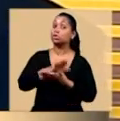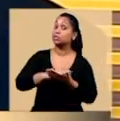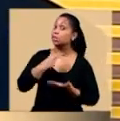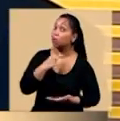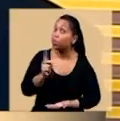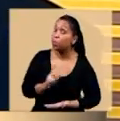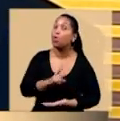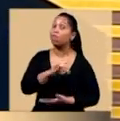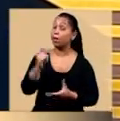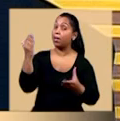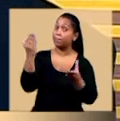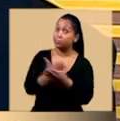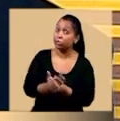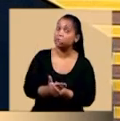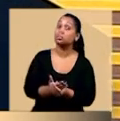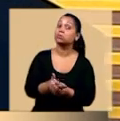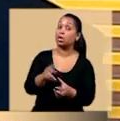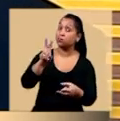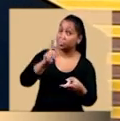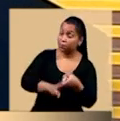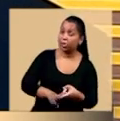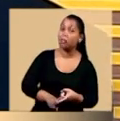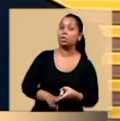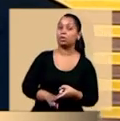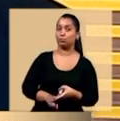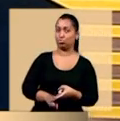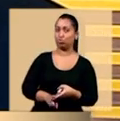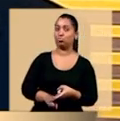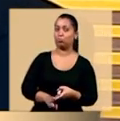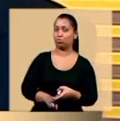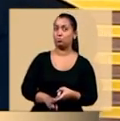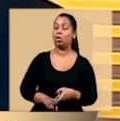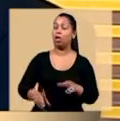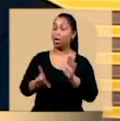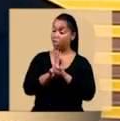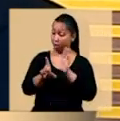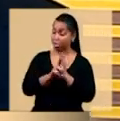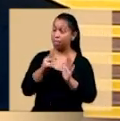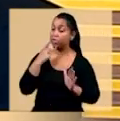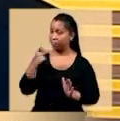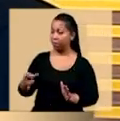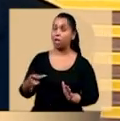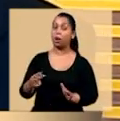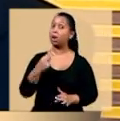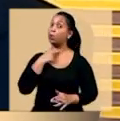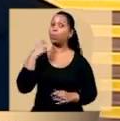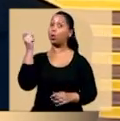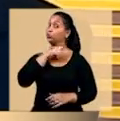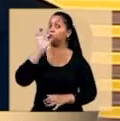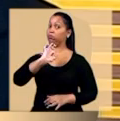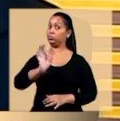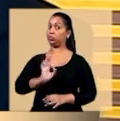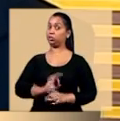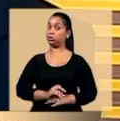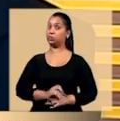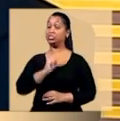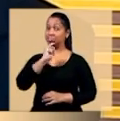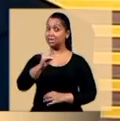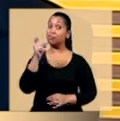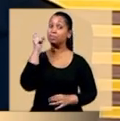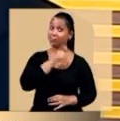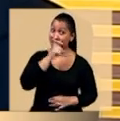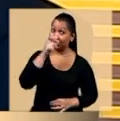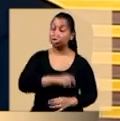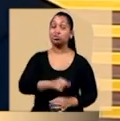dizer a verdade, não pode mentir. Se mentir aqui pode ser processado e preso. E, de fato, pode. A legislação trabalhista agora prevê, inclusive, a possibilidade de